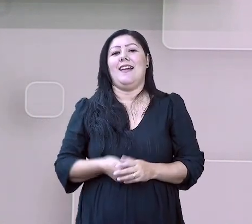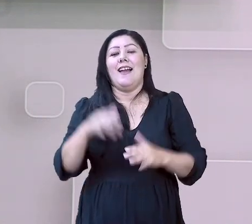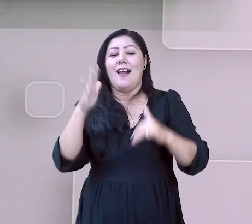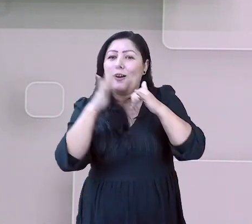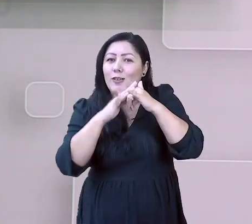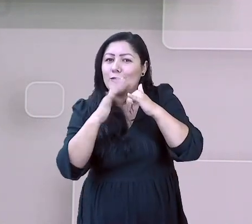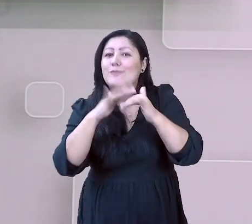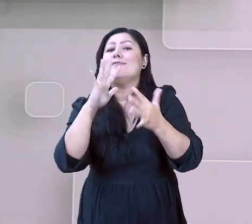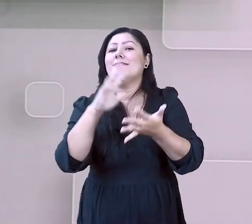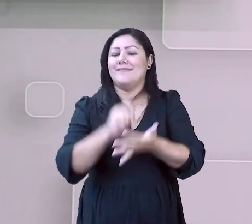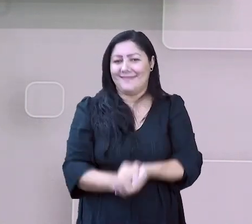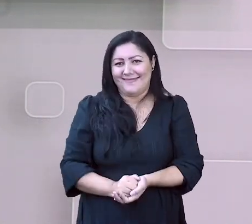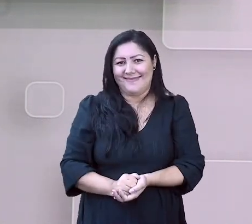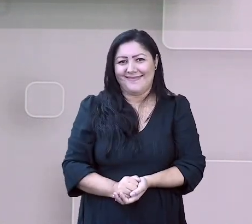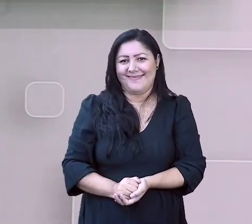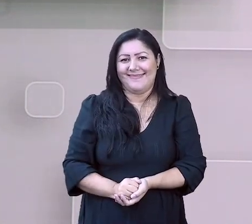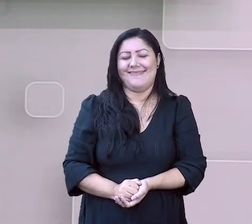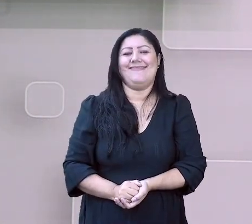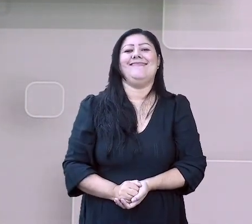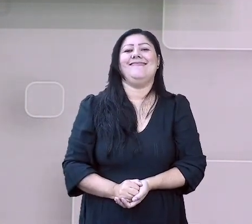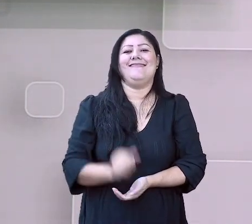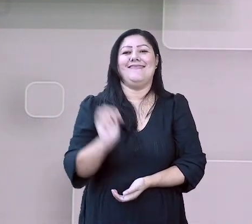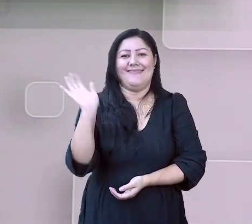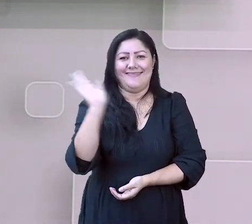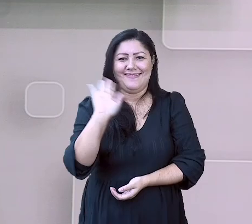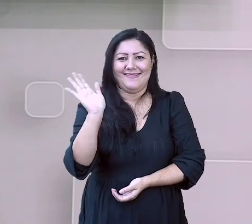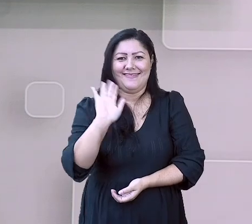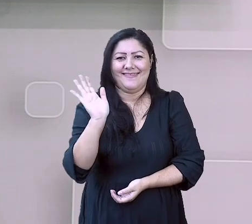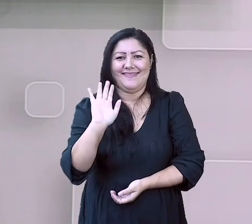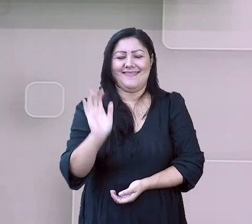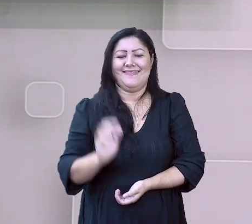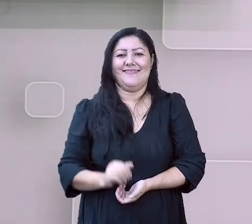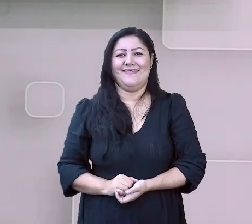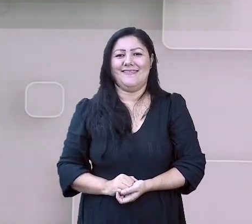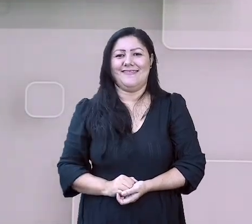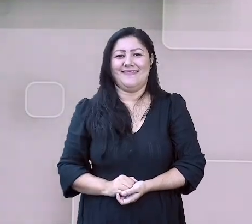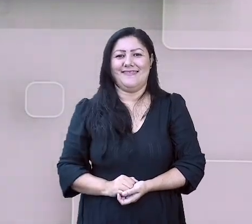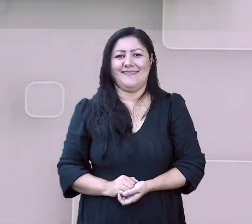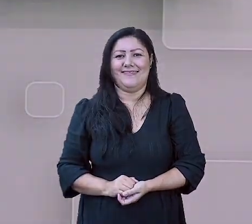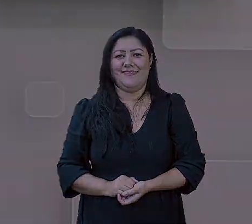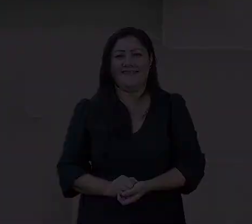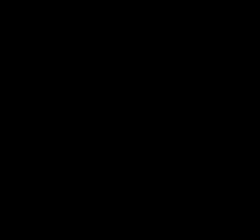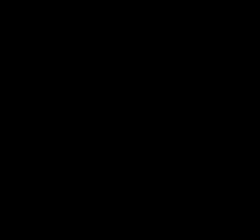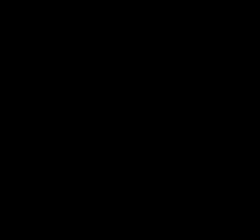nosso canal do YouTube, SMED-TV. Tchau, tchau, até a próxima.